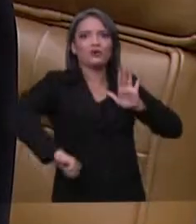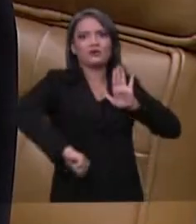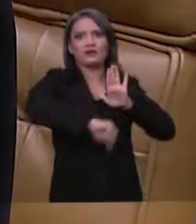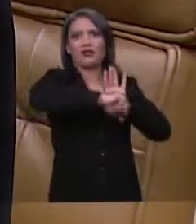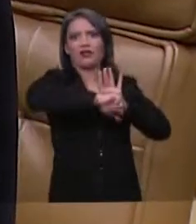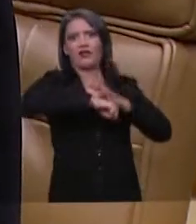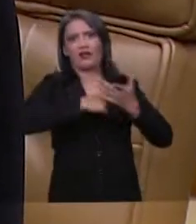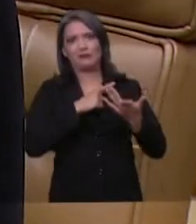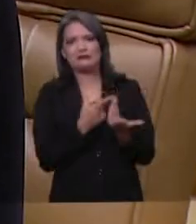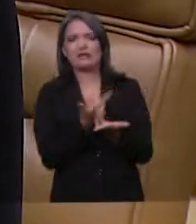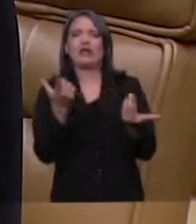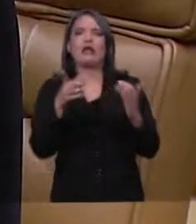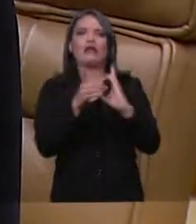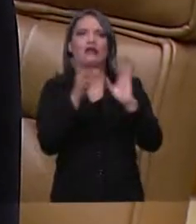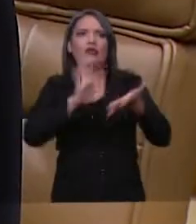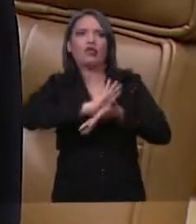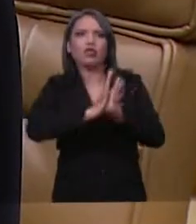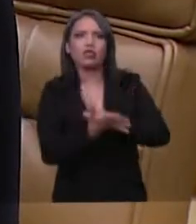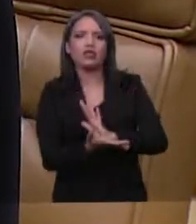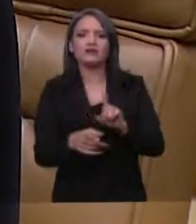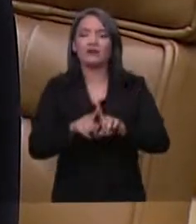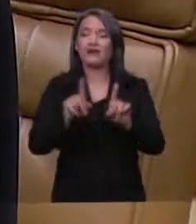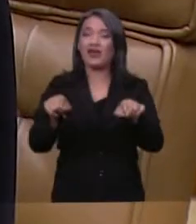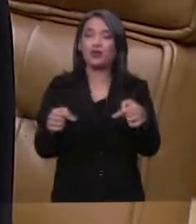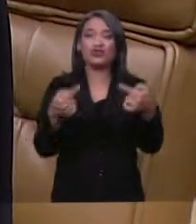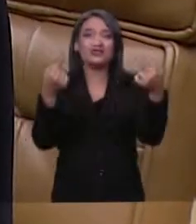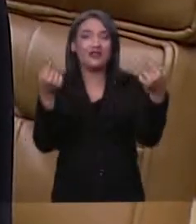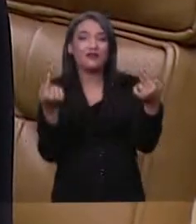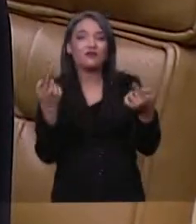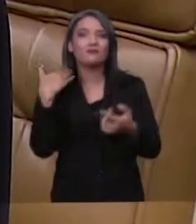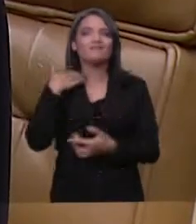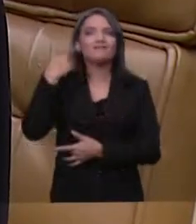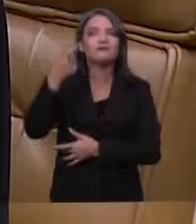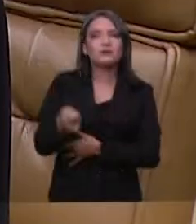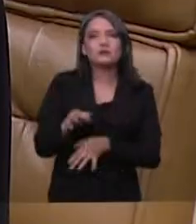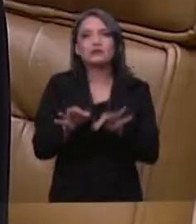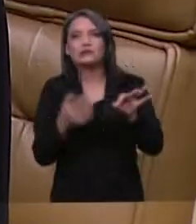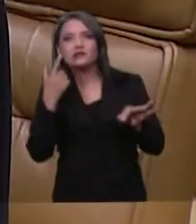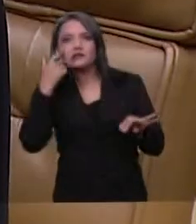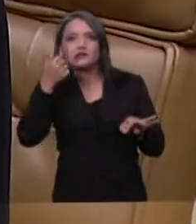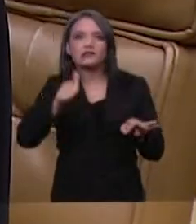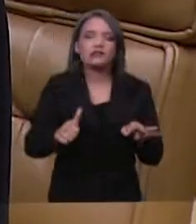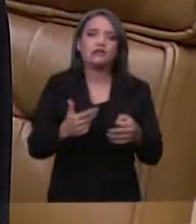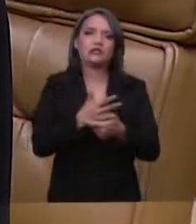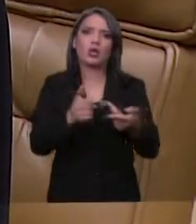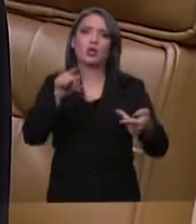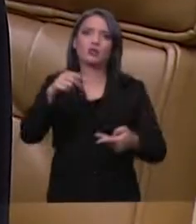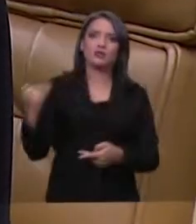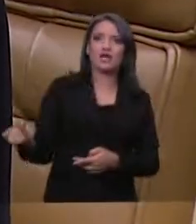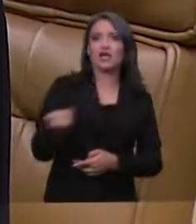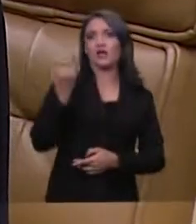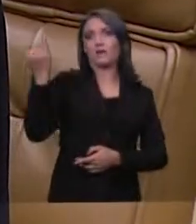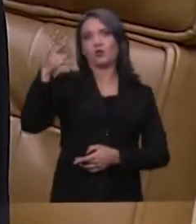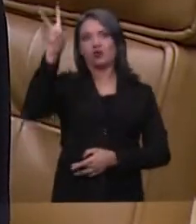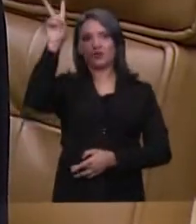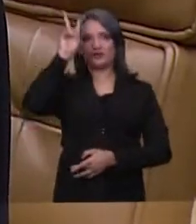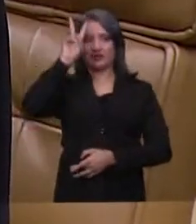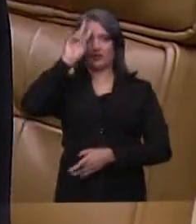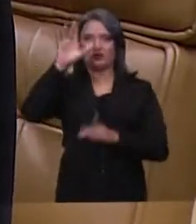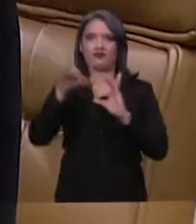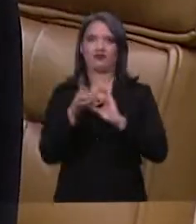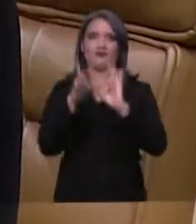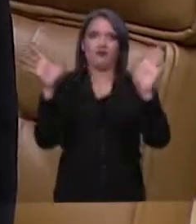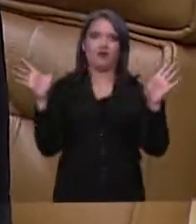o que impõe um enorme desafio aos julgadores para analisar e julgar um caso de enorme relevância para a história democrática do